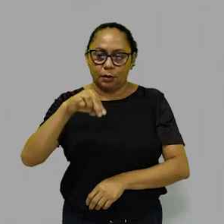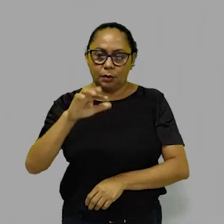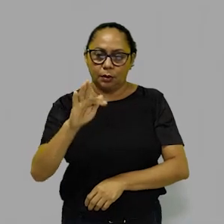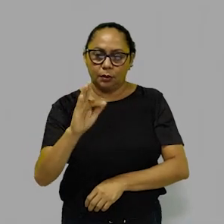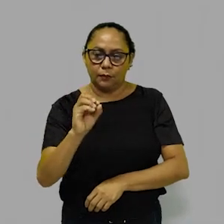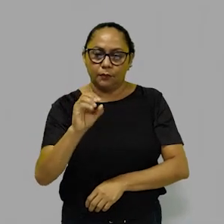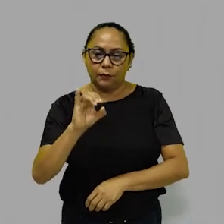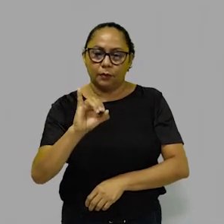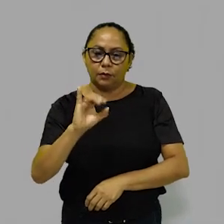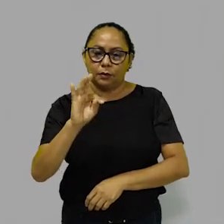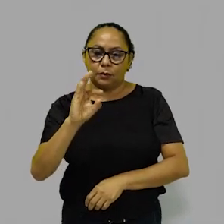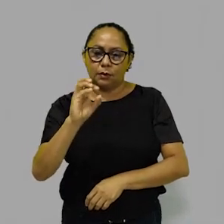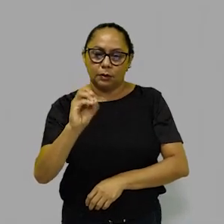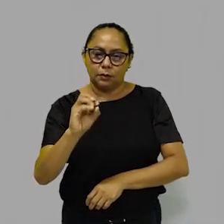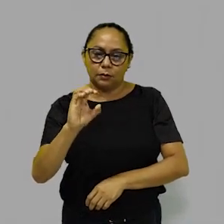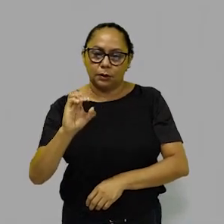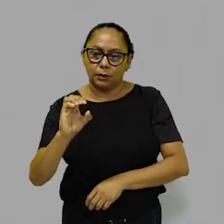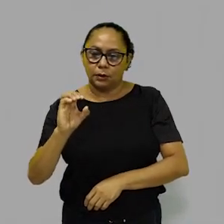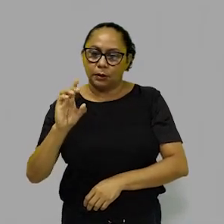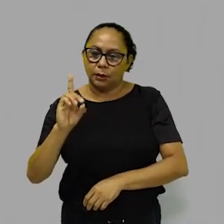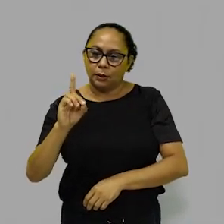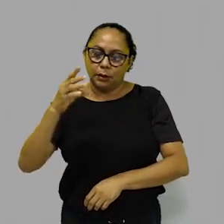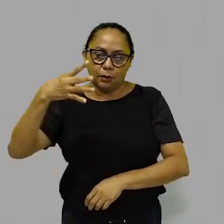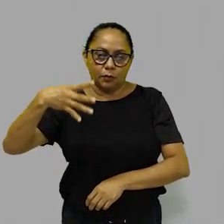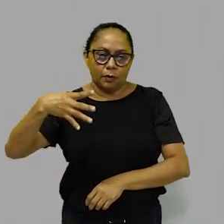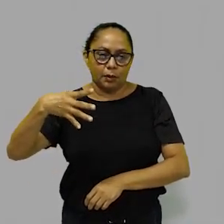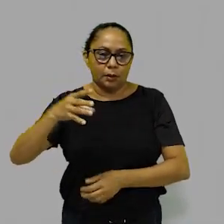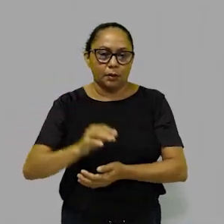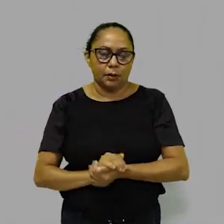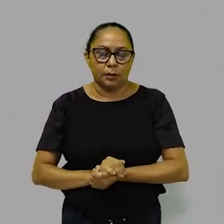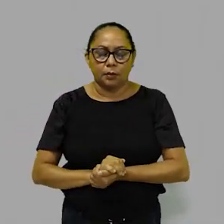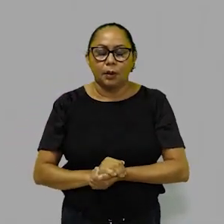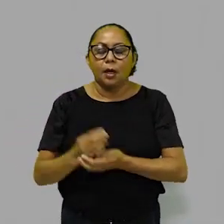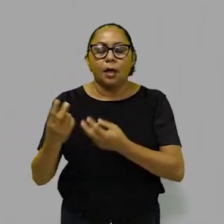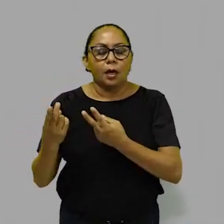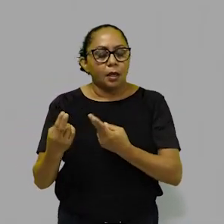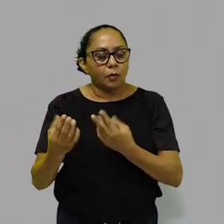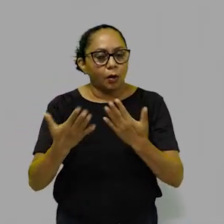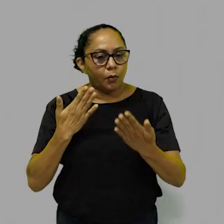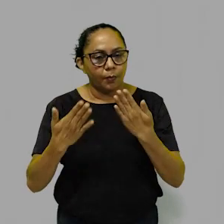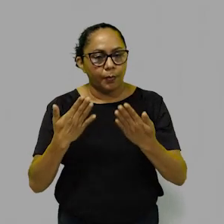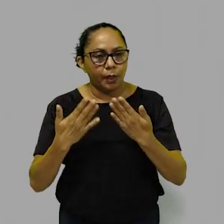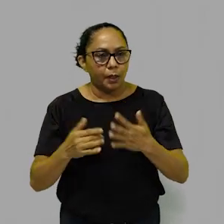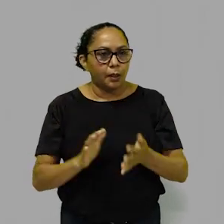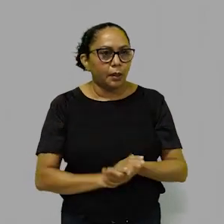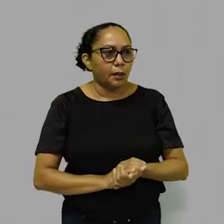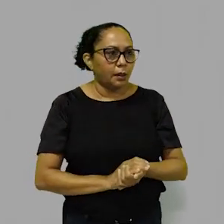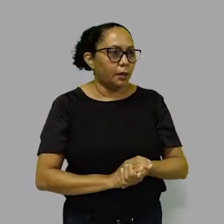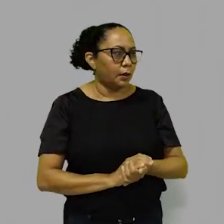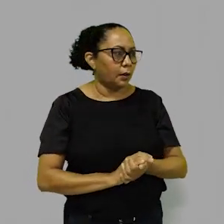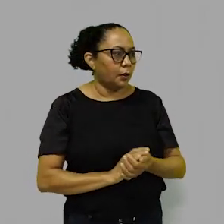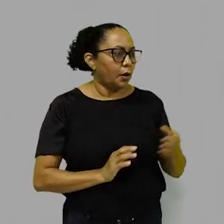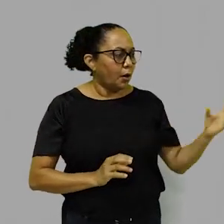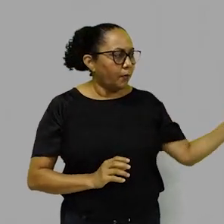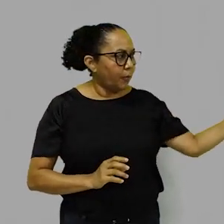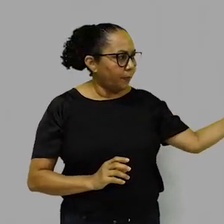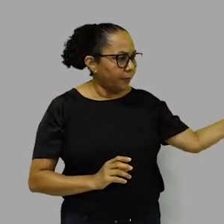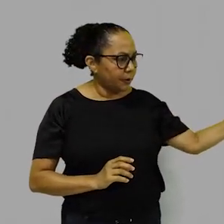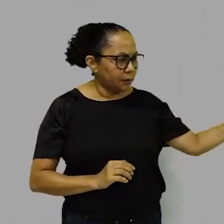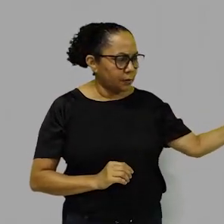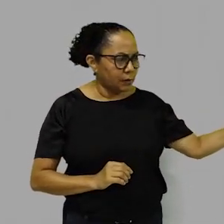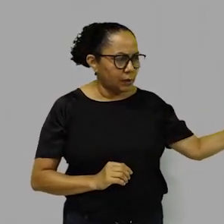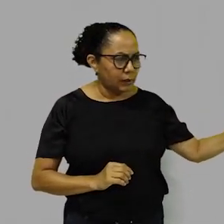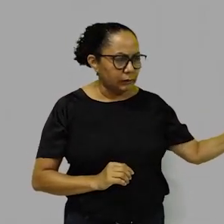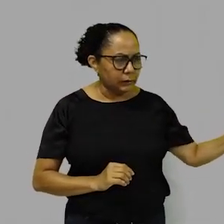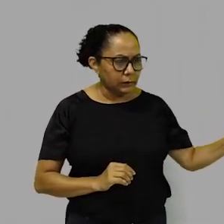CD4. Ao apresentar esse linfócito, é como se ele chegasse aqui, ó, chegou um invasor aqui, tá? Nós temos que destruir